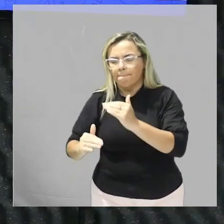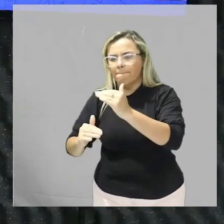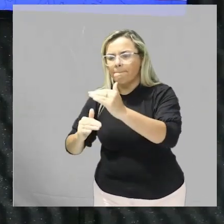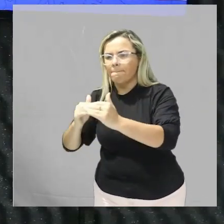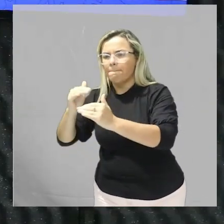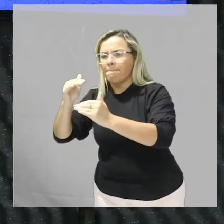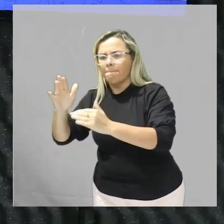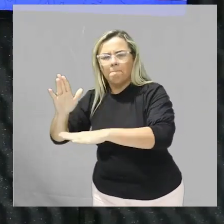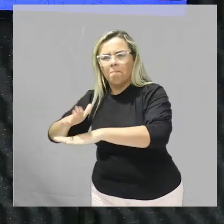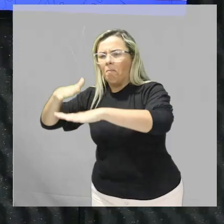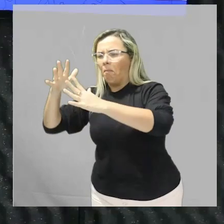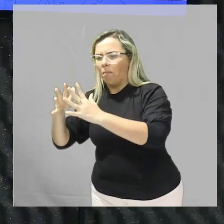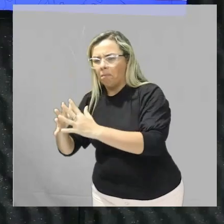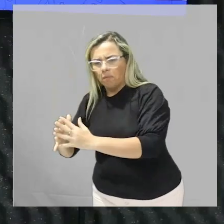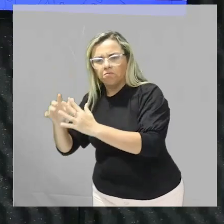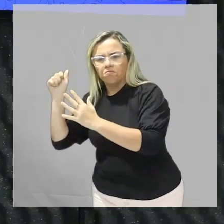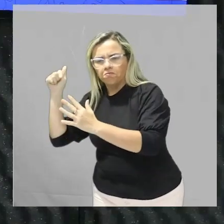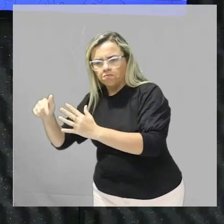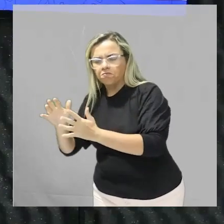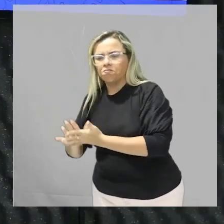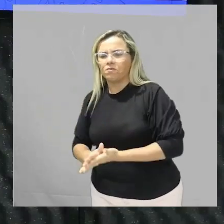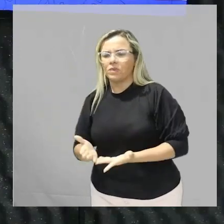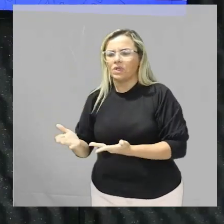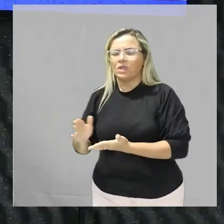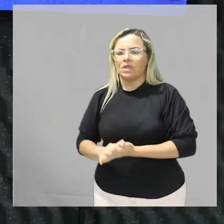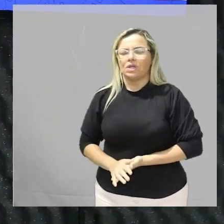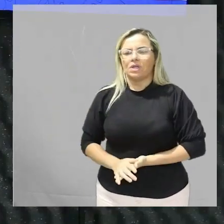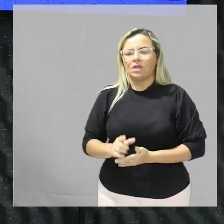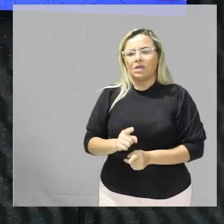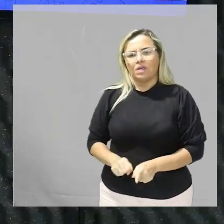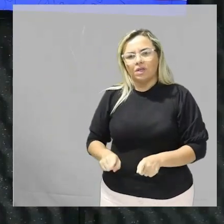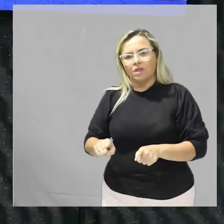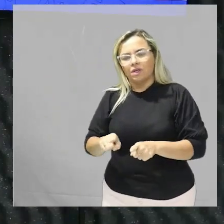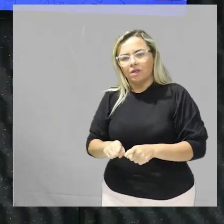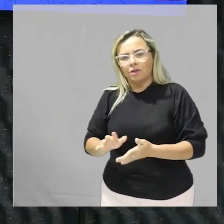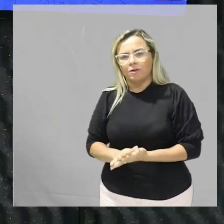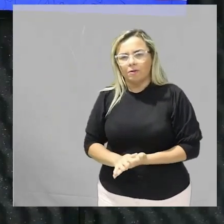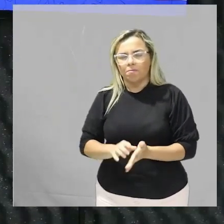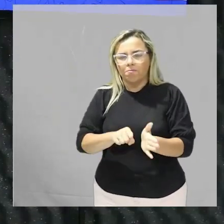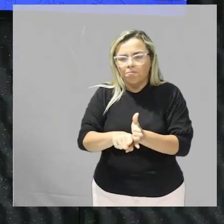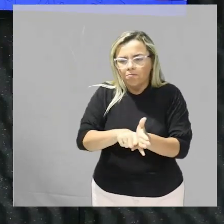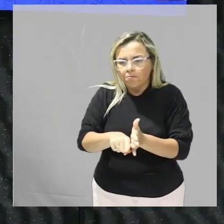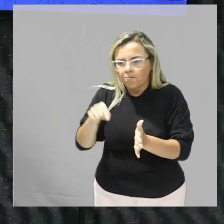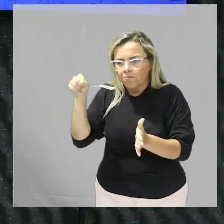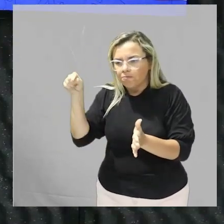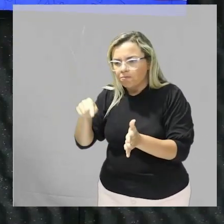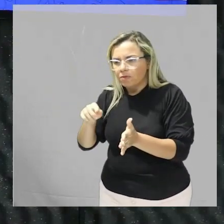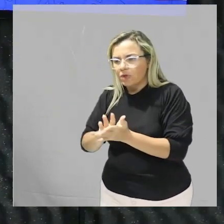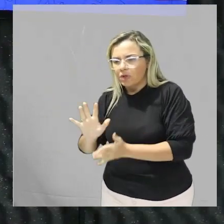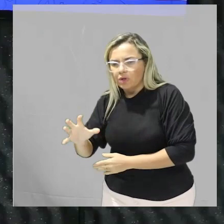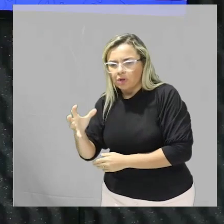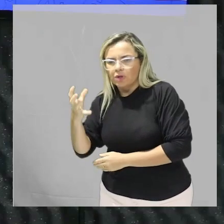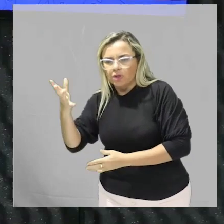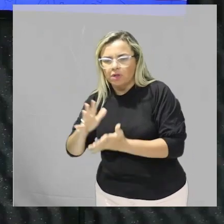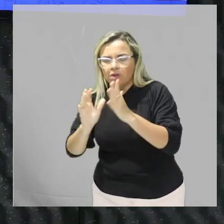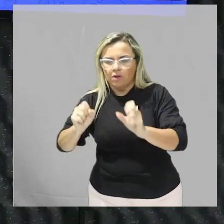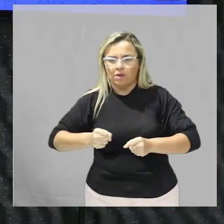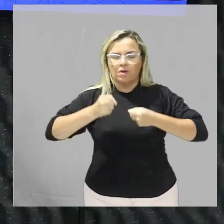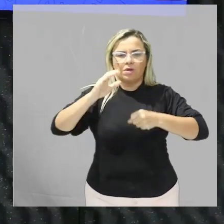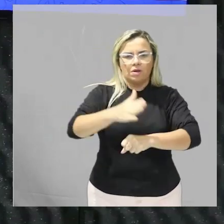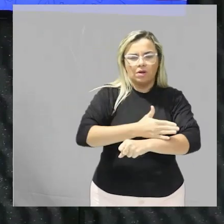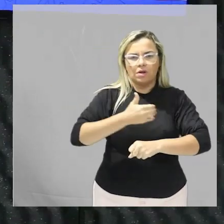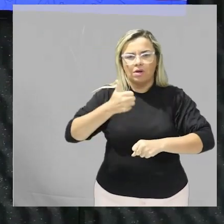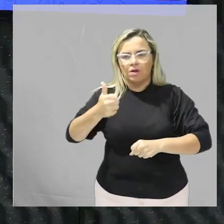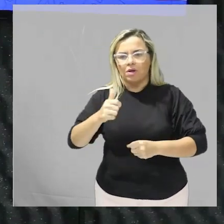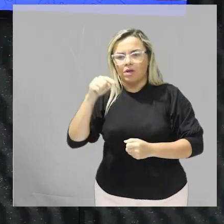mais complexos, e assim prever e mensurar os fenômenos que podem melhorar a existência na